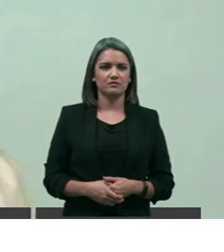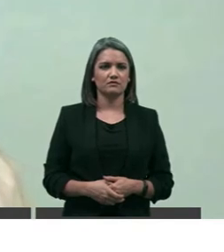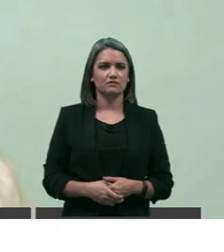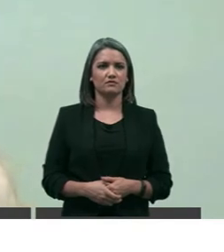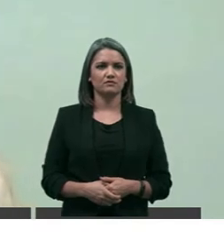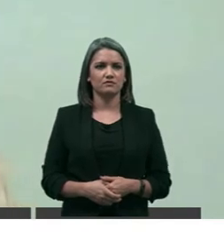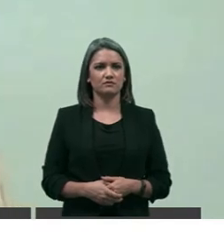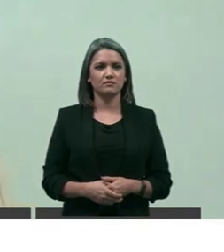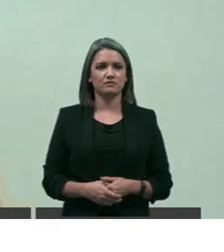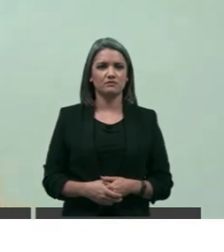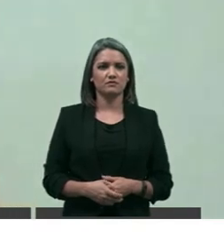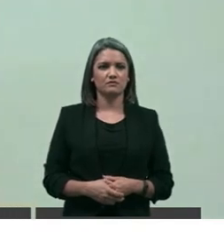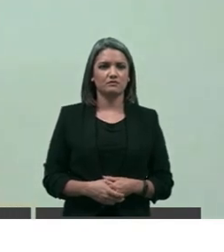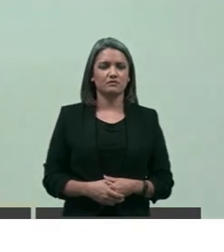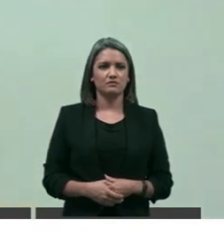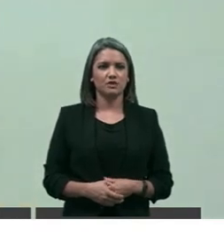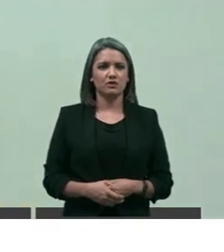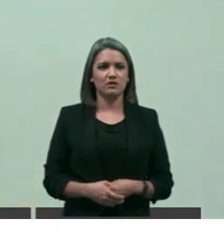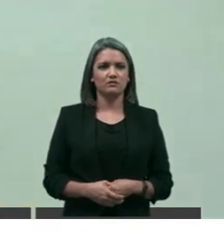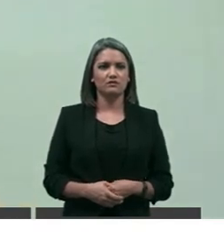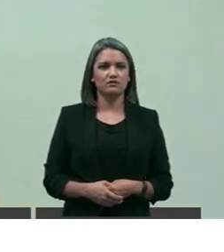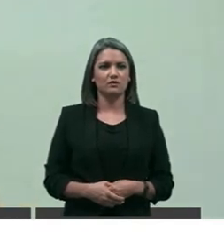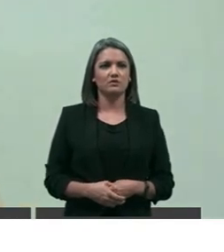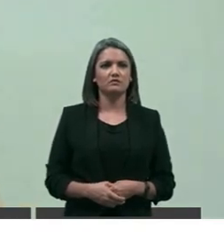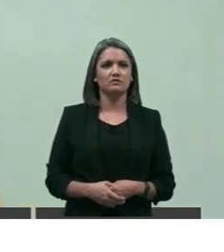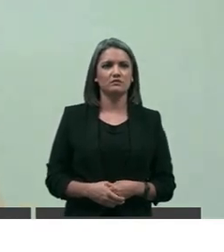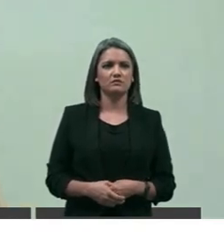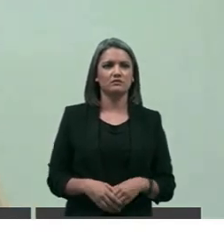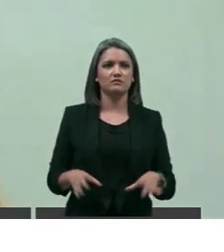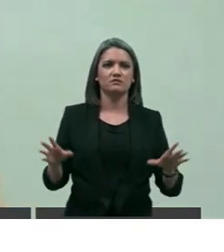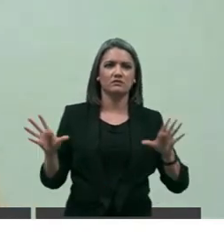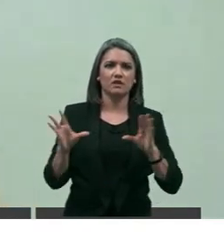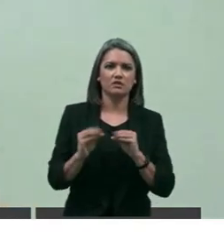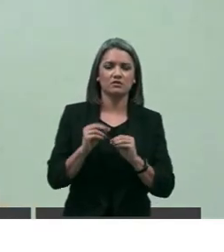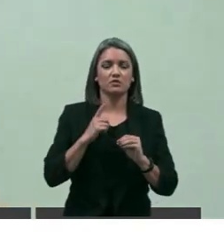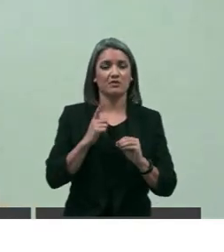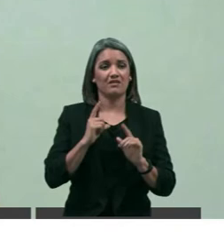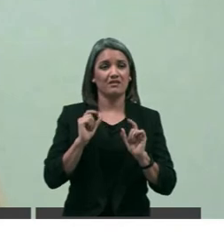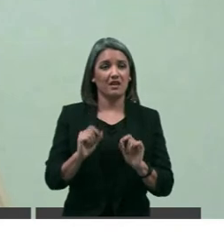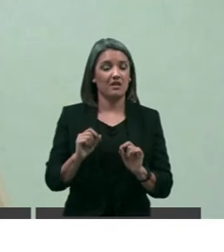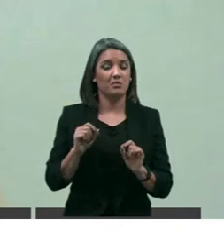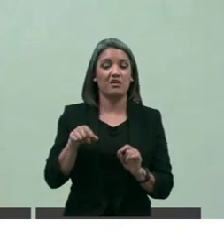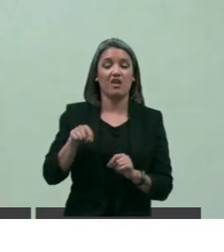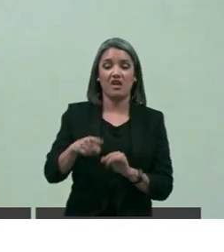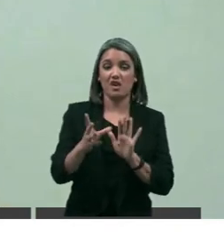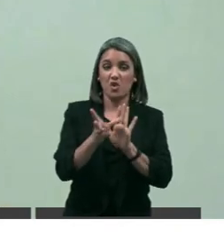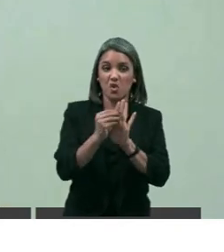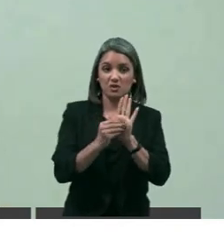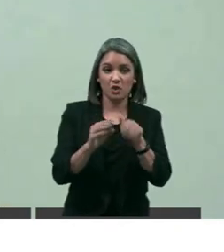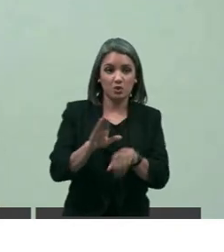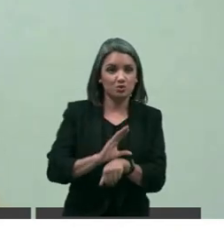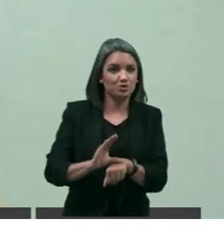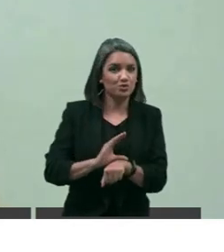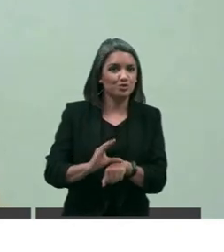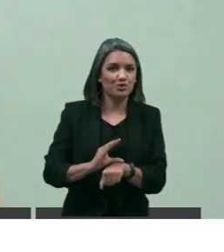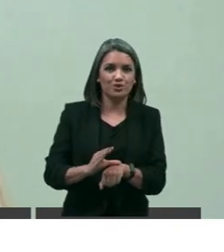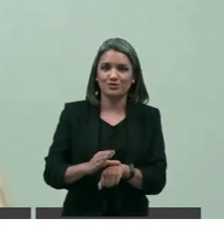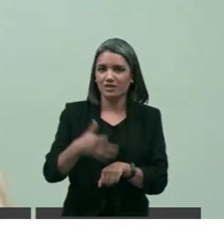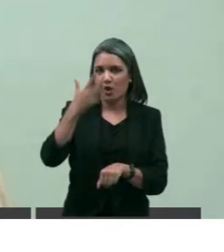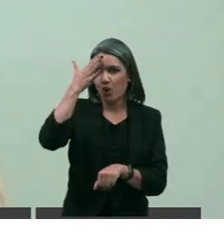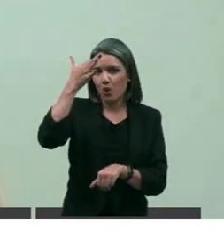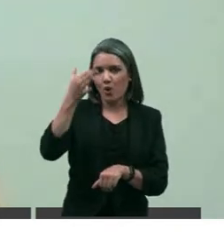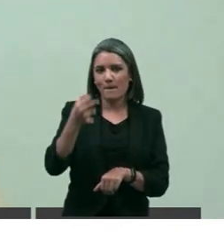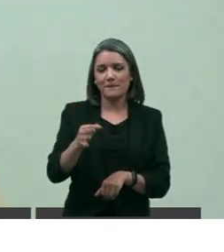o resumo em que eu destaco: concluindo-se pela baixa compreensão do conteúdo dos cursos e de capacidade de